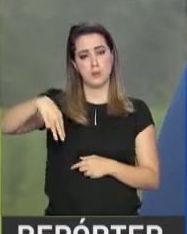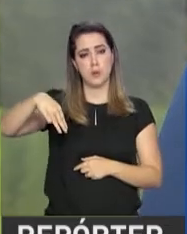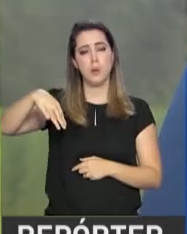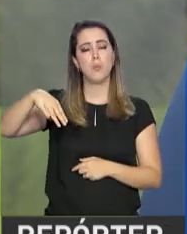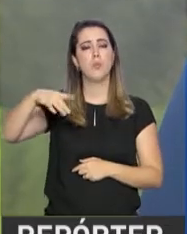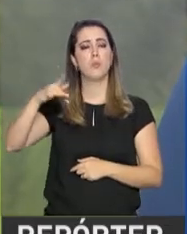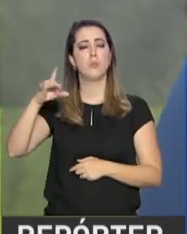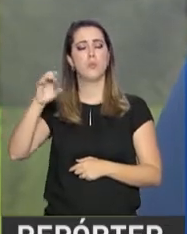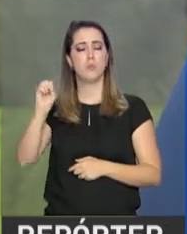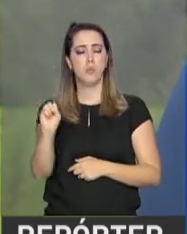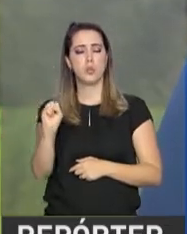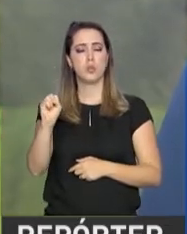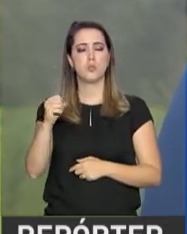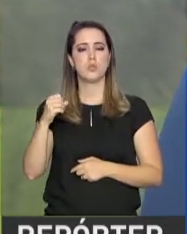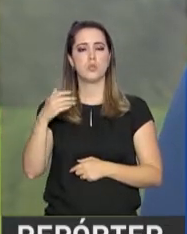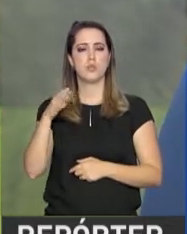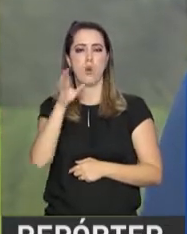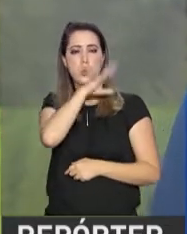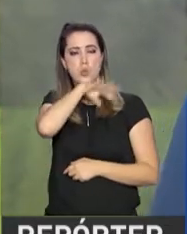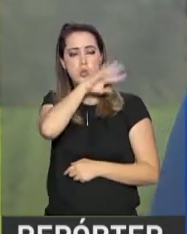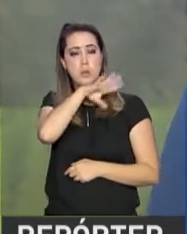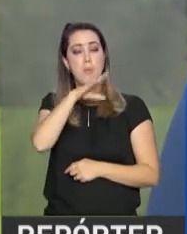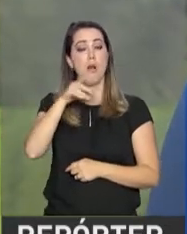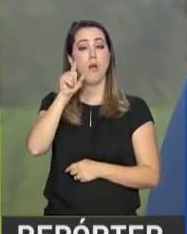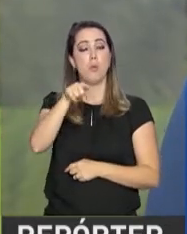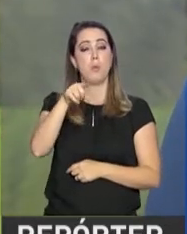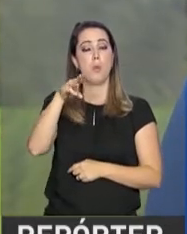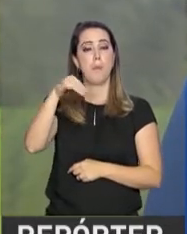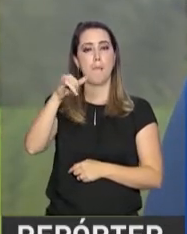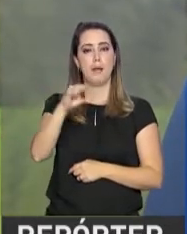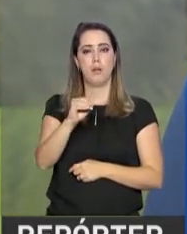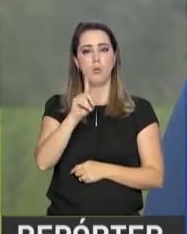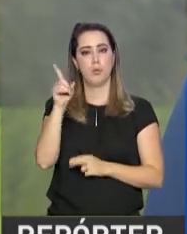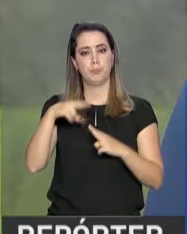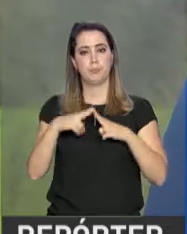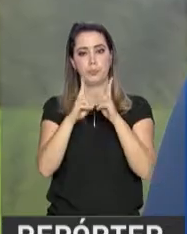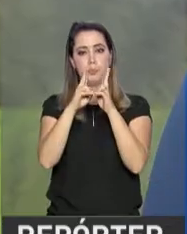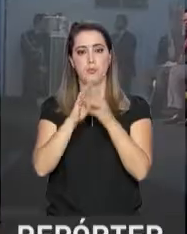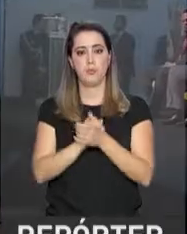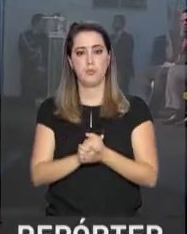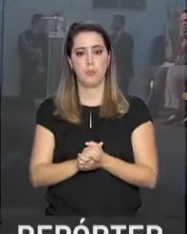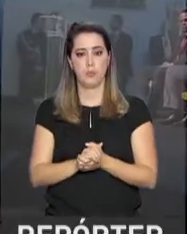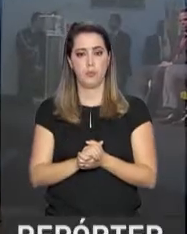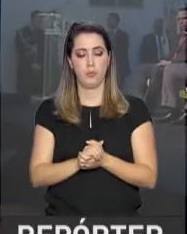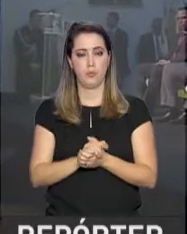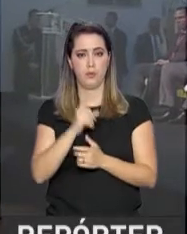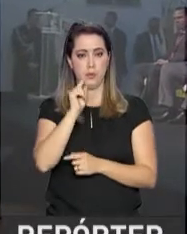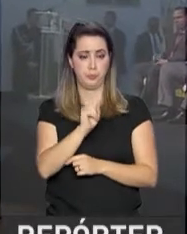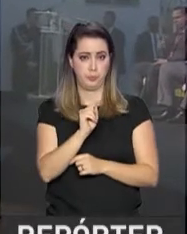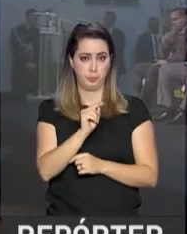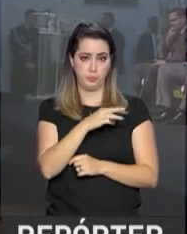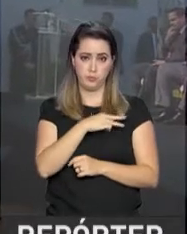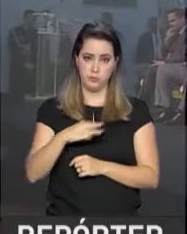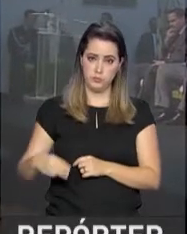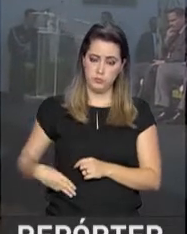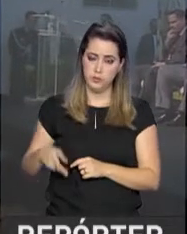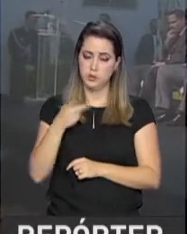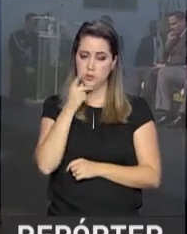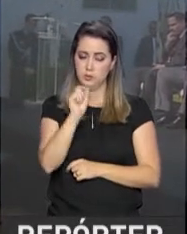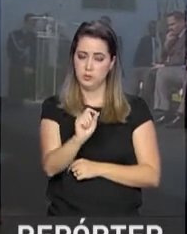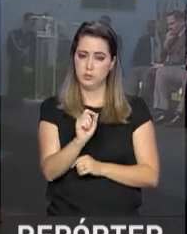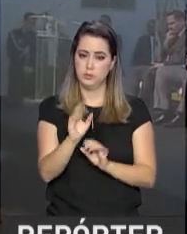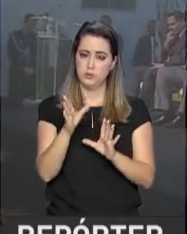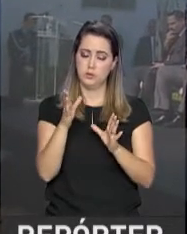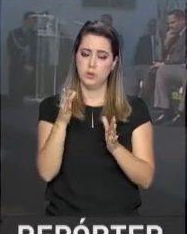Mundial de Saúde Animal no mês de maio em Paris. De acordo com o ministro Blairo Maggi,